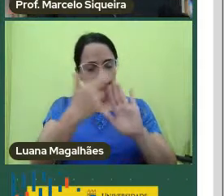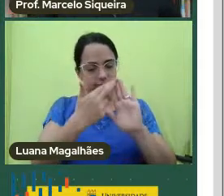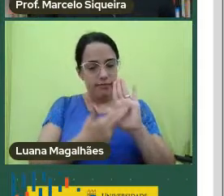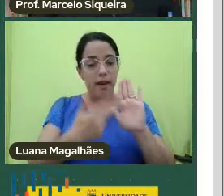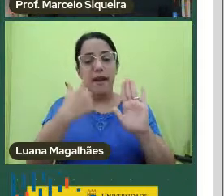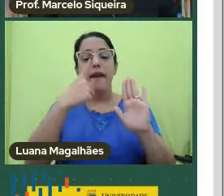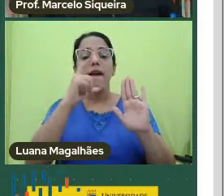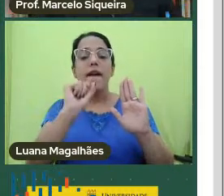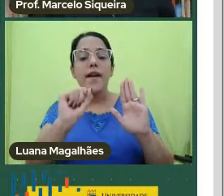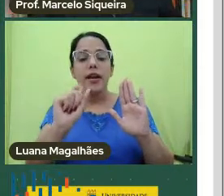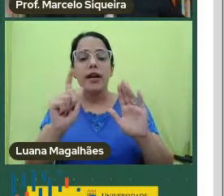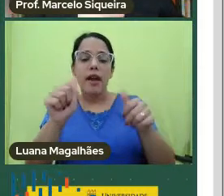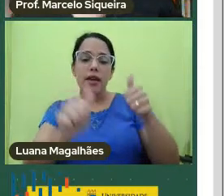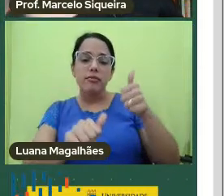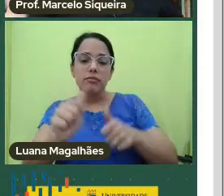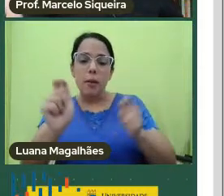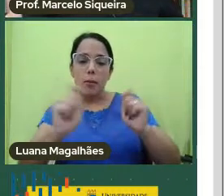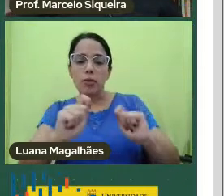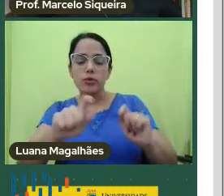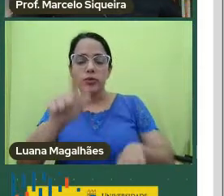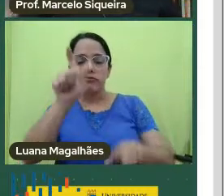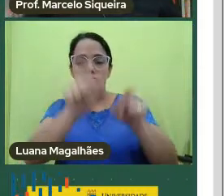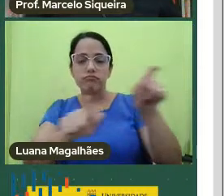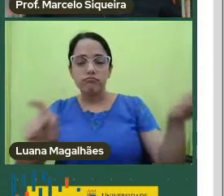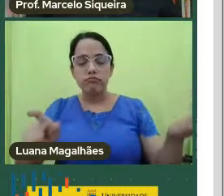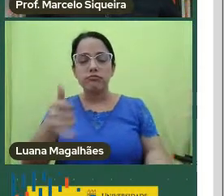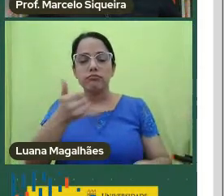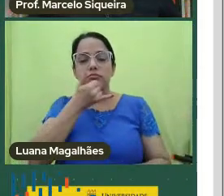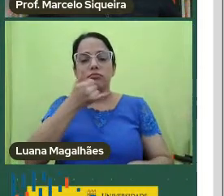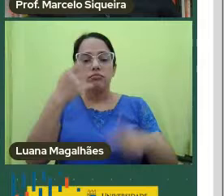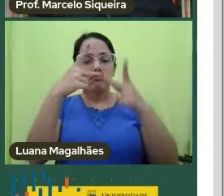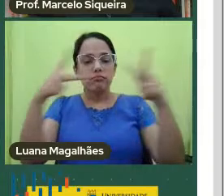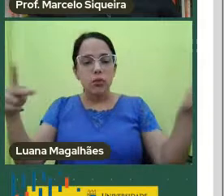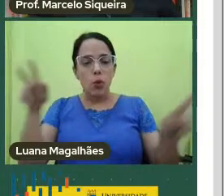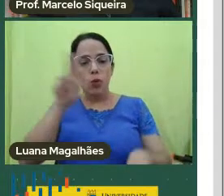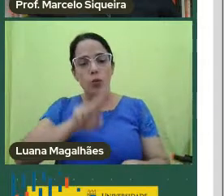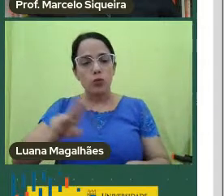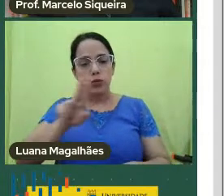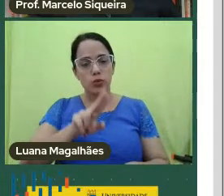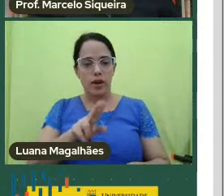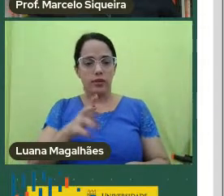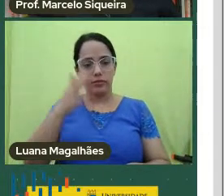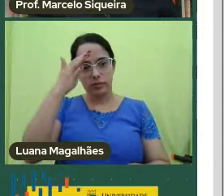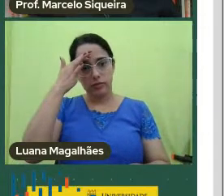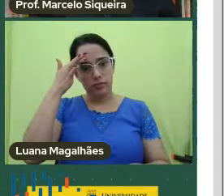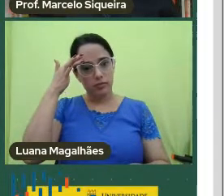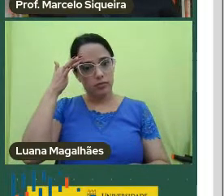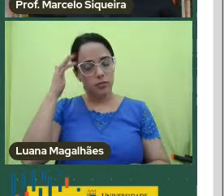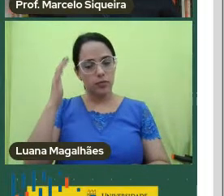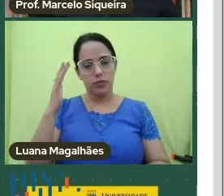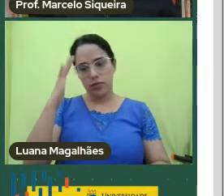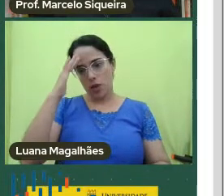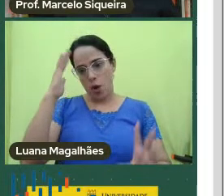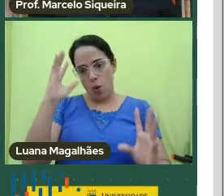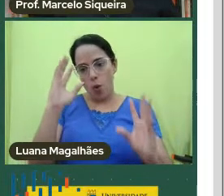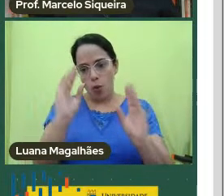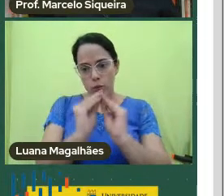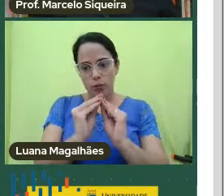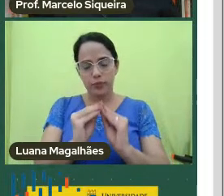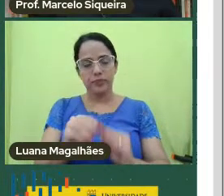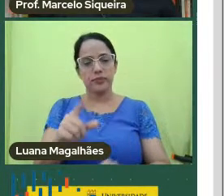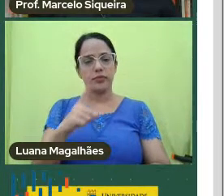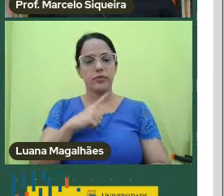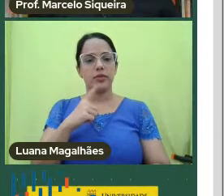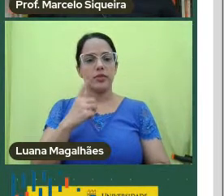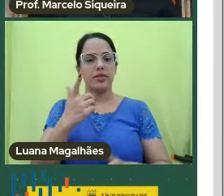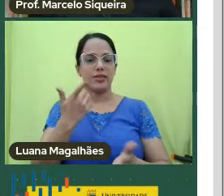base naquilo que a gente organiza para que isso seja passado para o futuro. Como conclusão, né, o